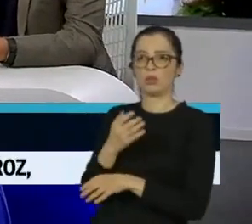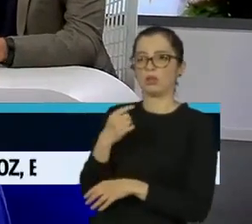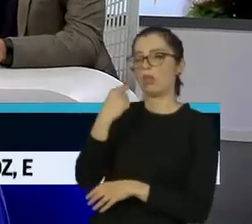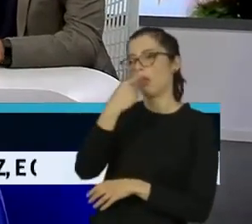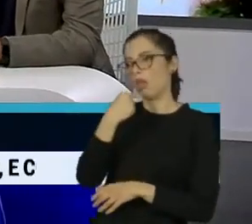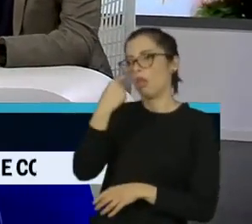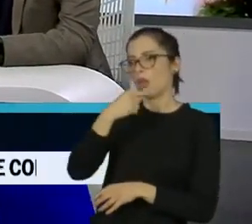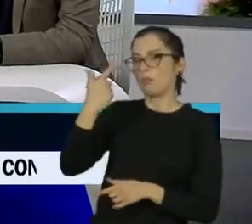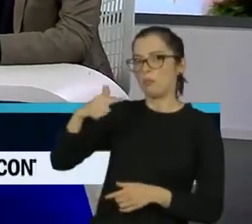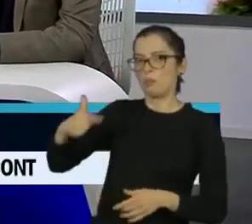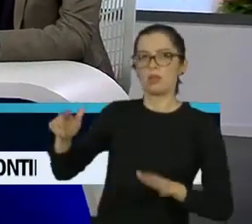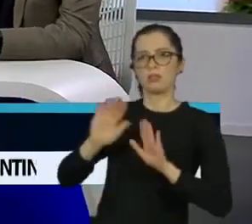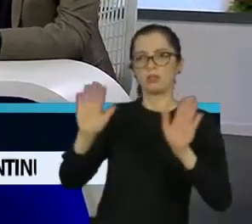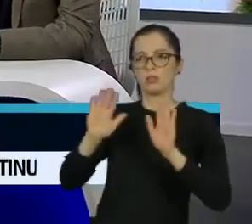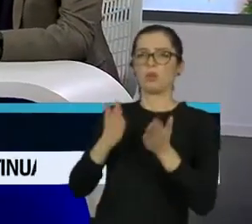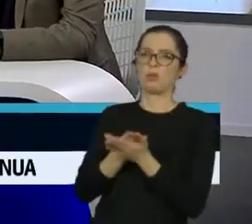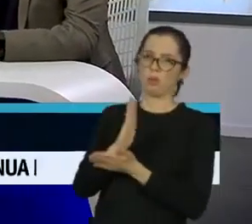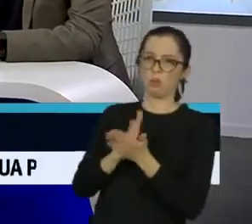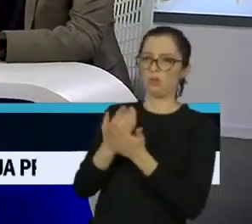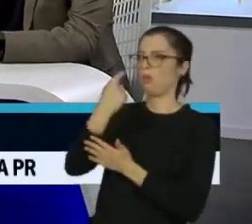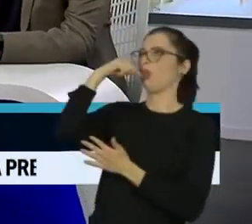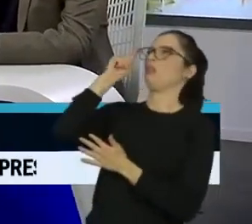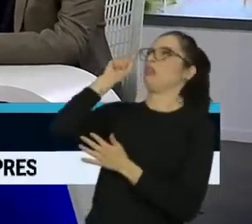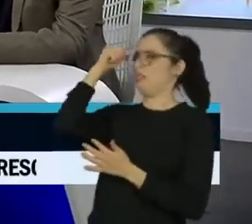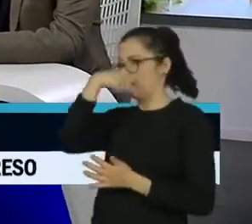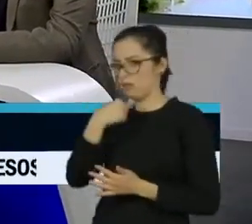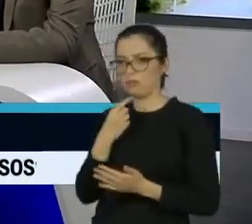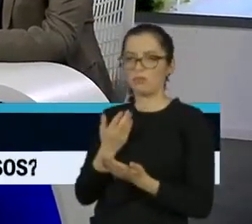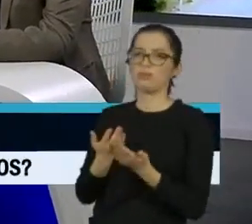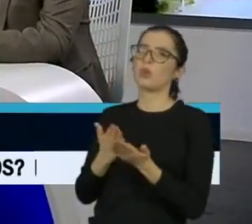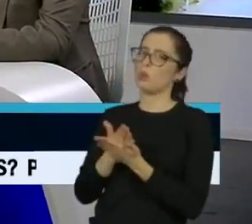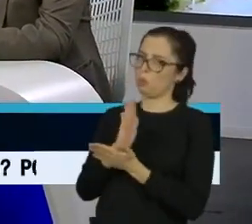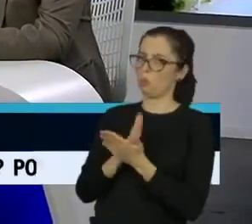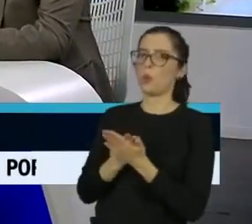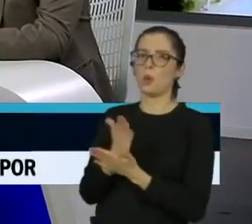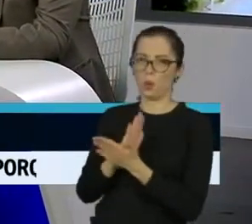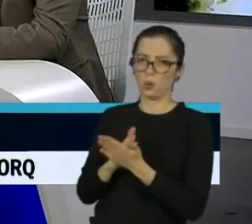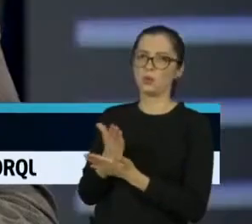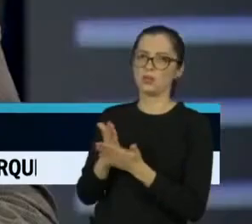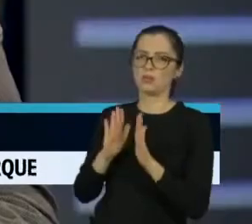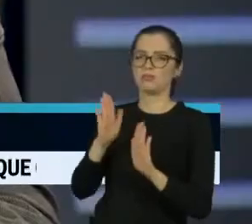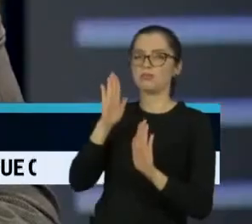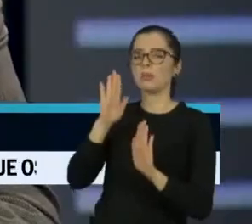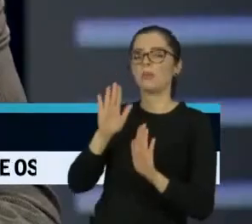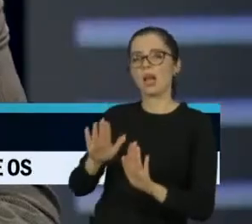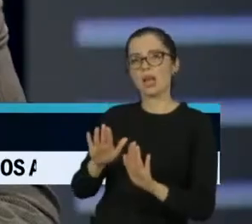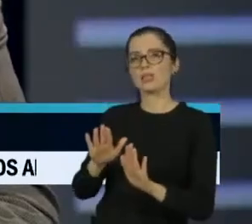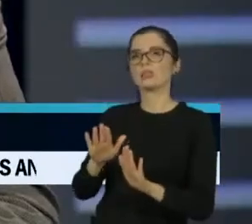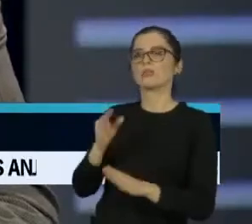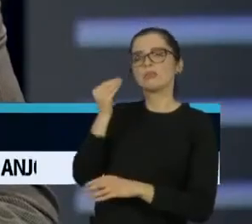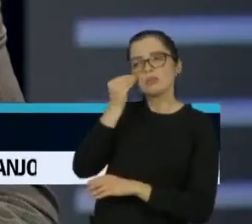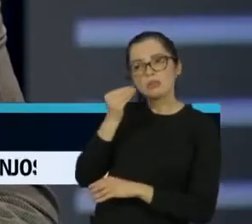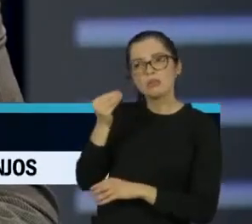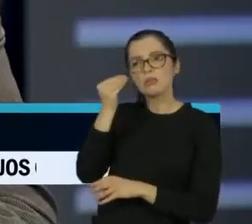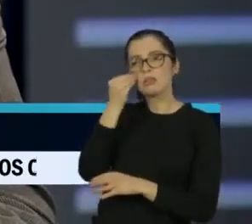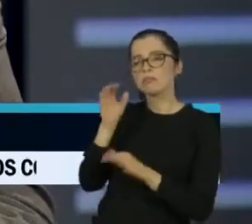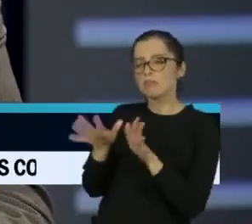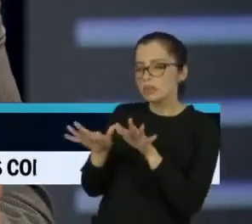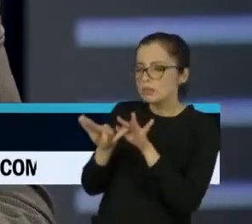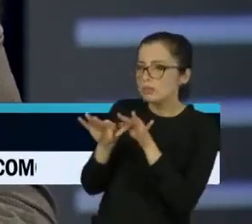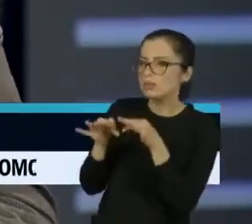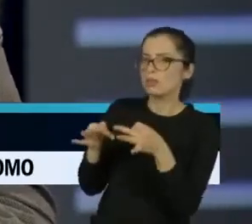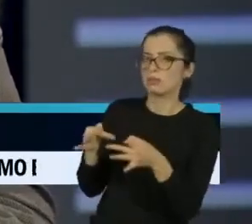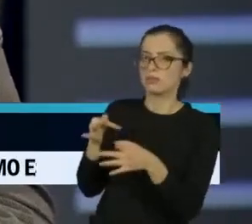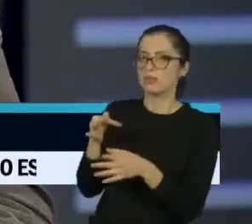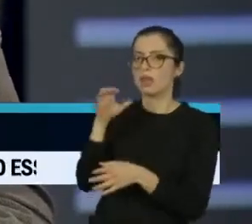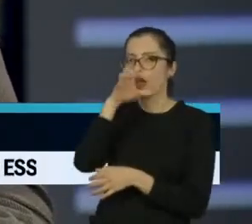é desconfortável, o teste, e se conseguir ter uma resposta num tempo mais curto. Então,